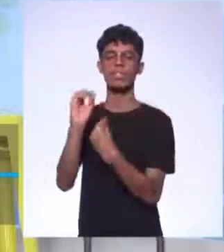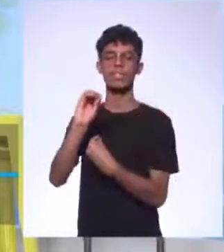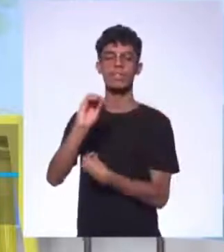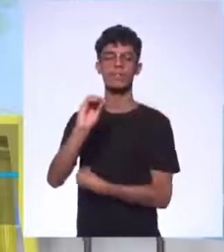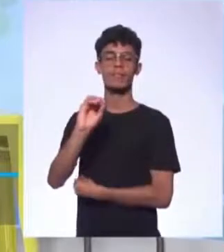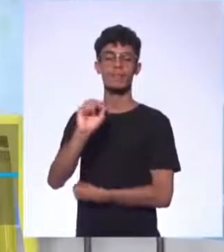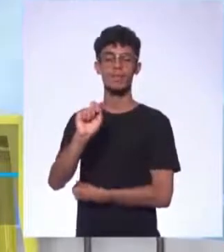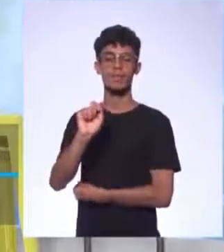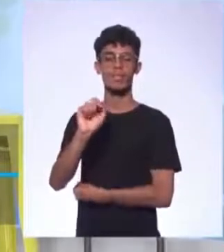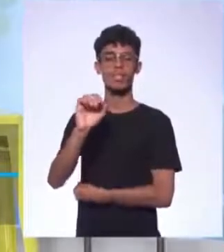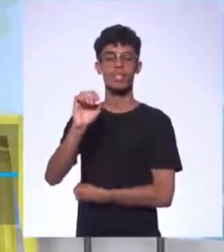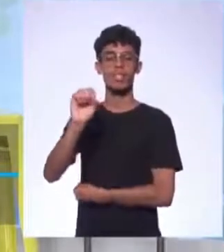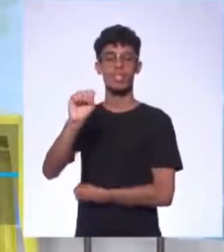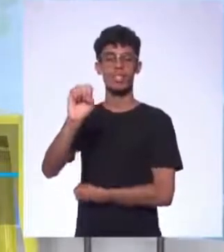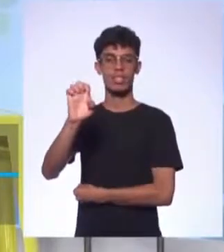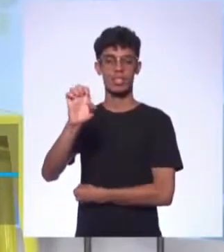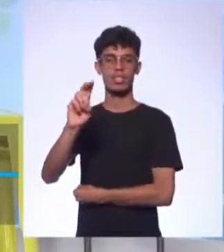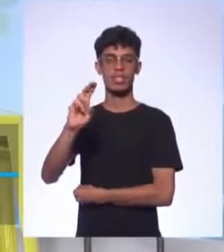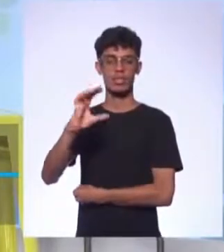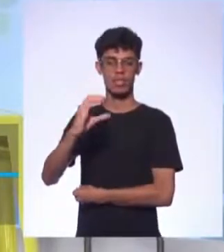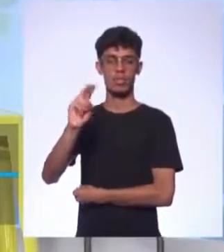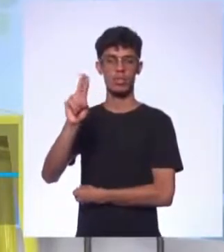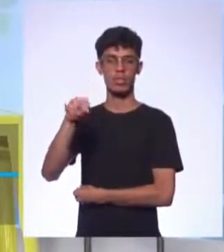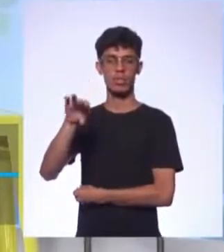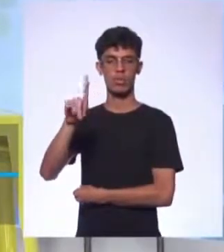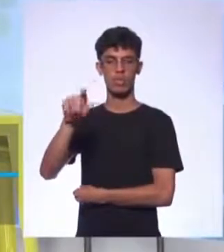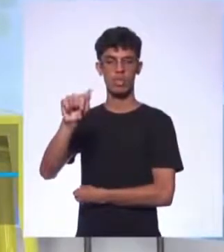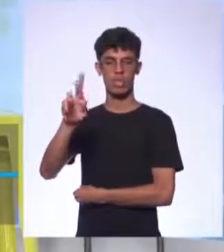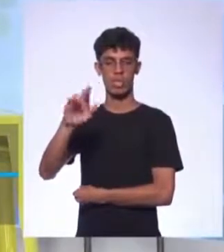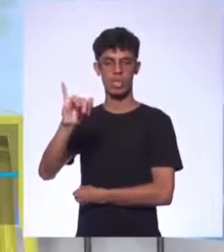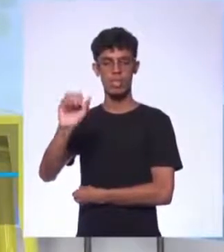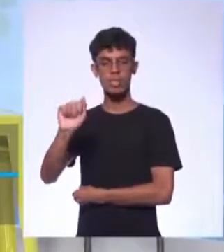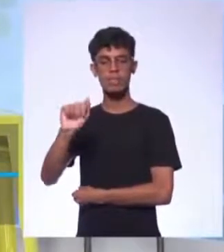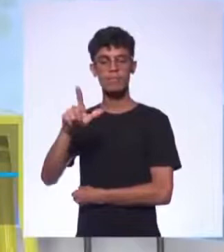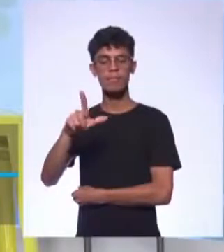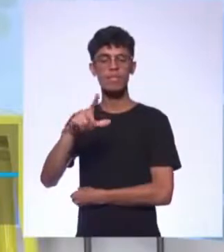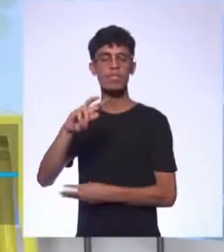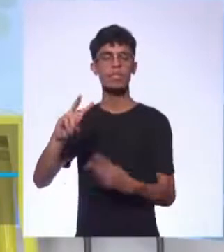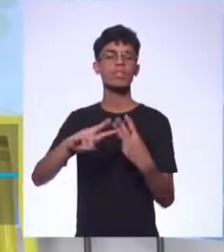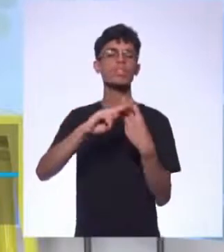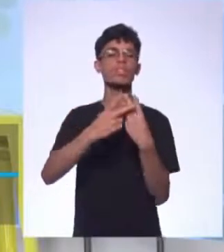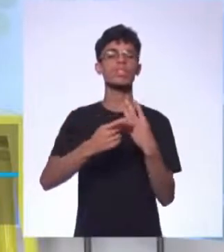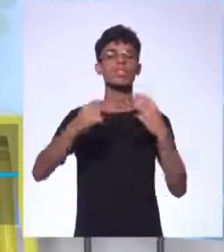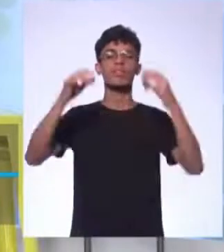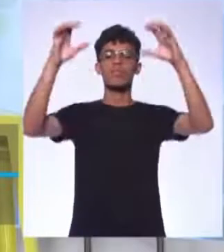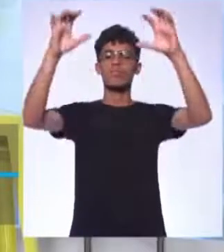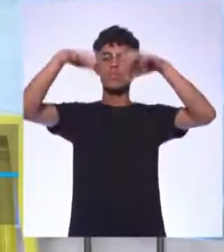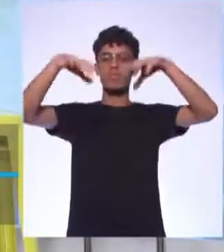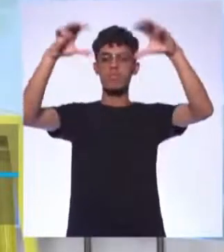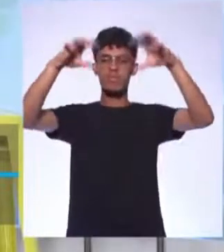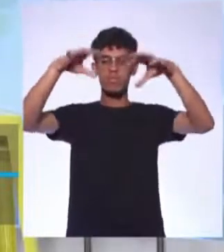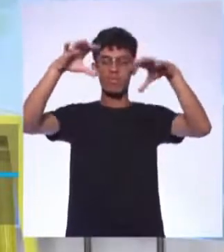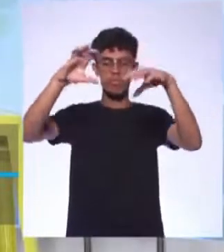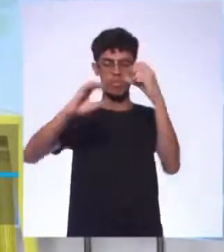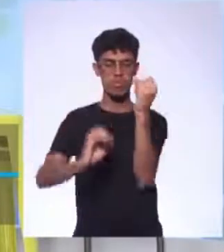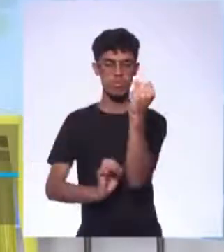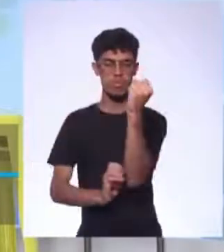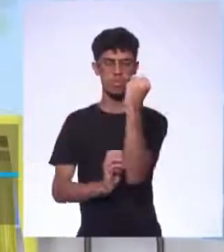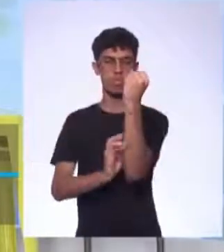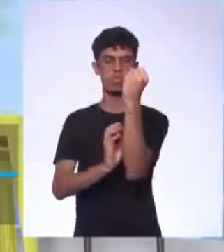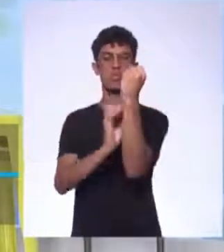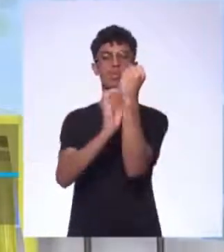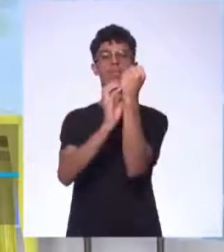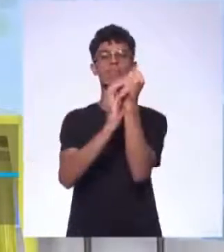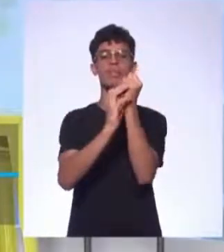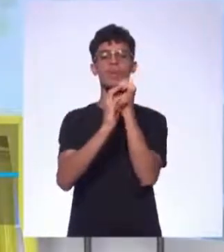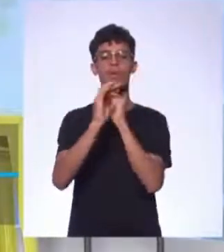secundárias, ok? Como ocorre aí a chuva ácida em nosso dia a dia. E temos aí, portanto, vimos